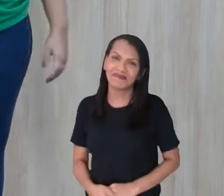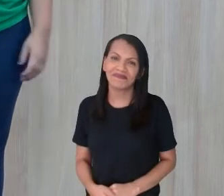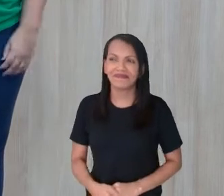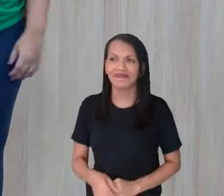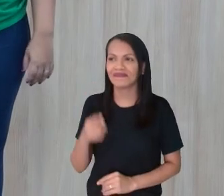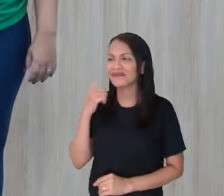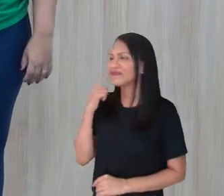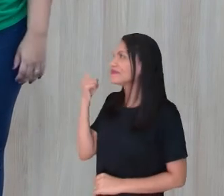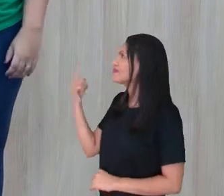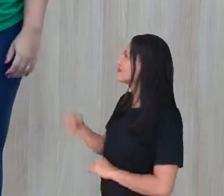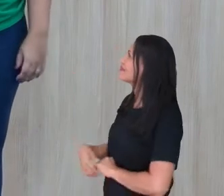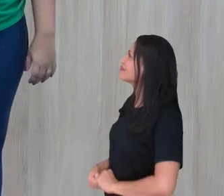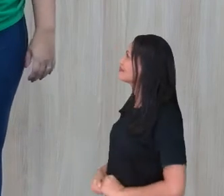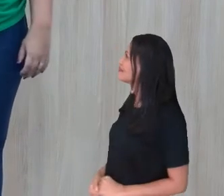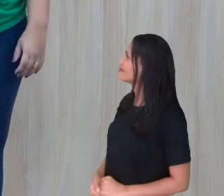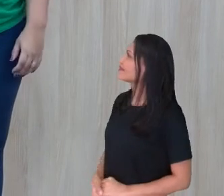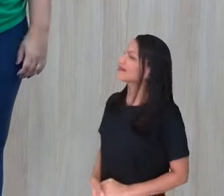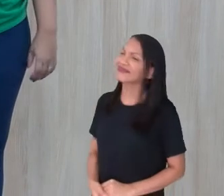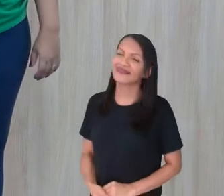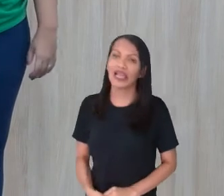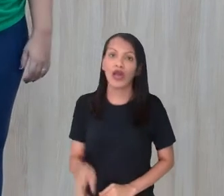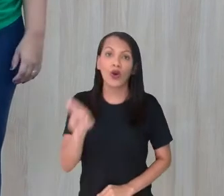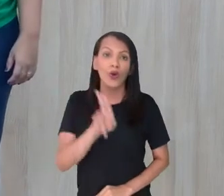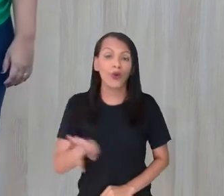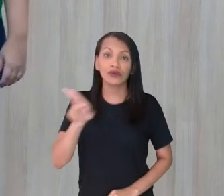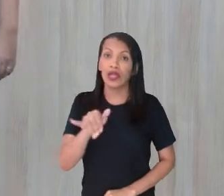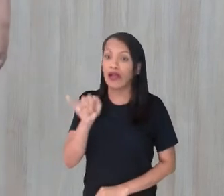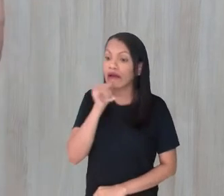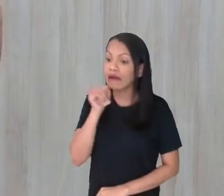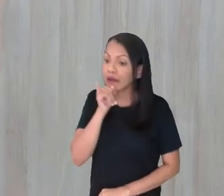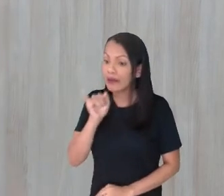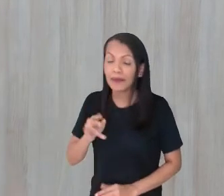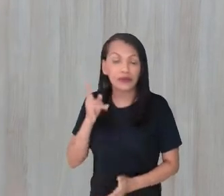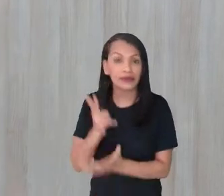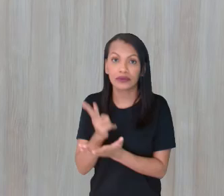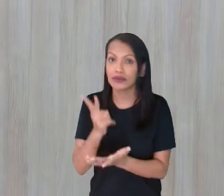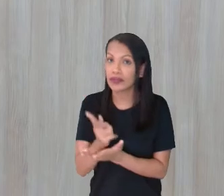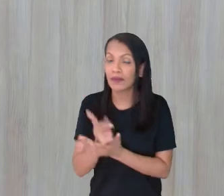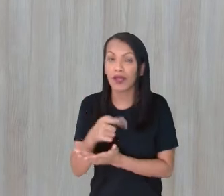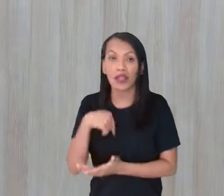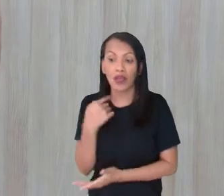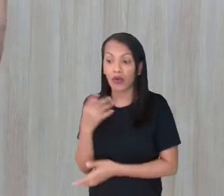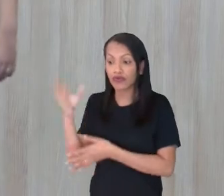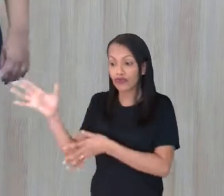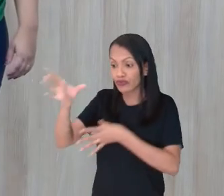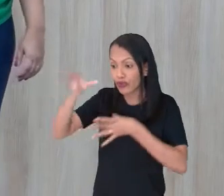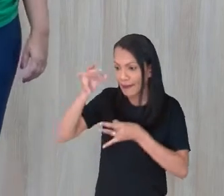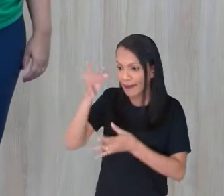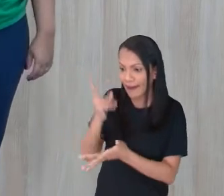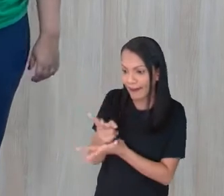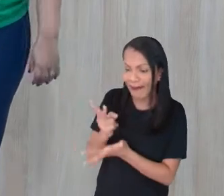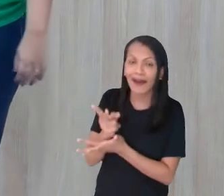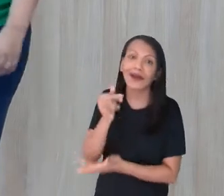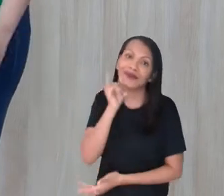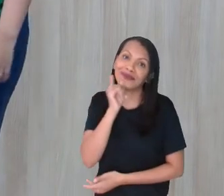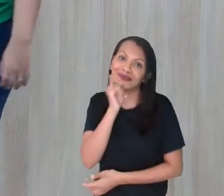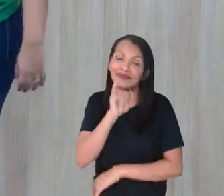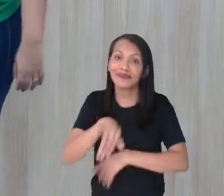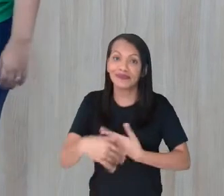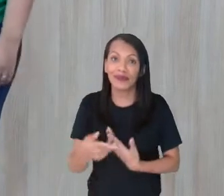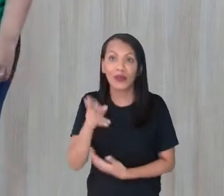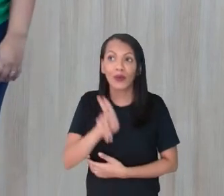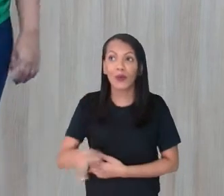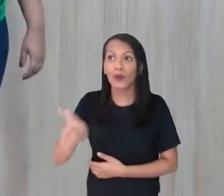Os exemplos, a gente usa exemplos o tempo todo. A gente segue exemplos o tempo todo. Então, use